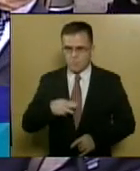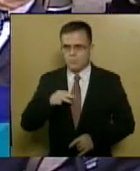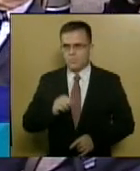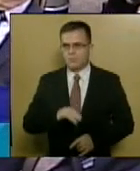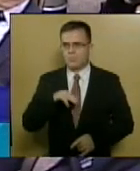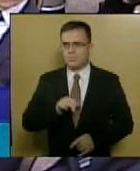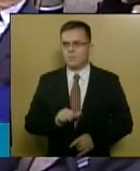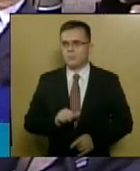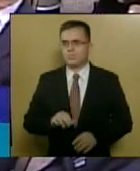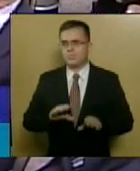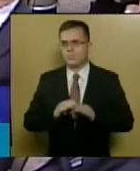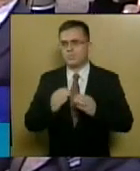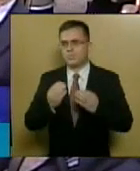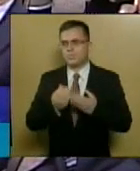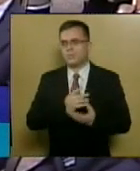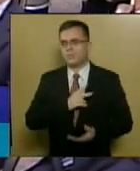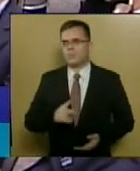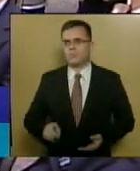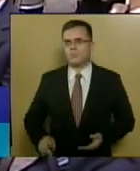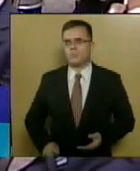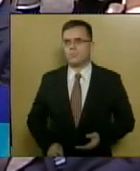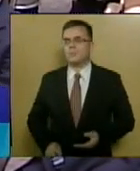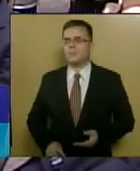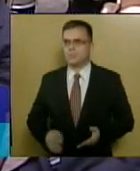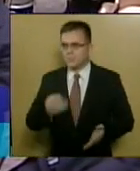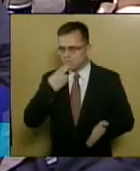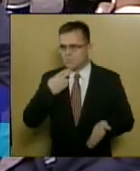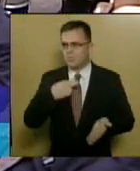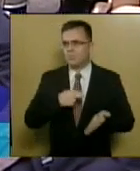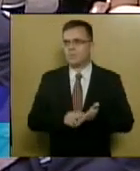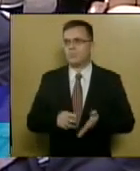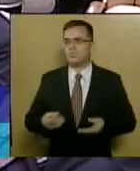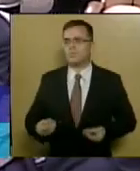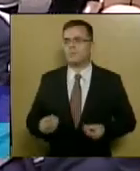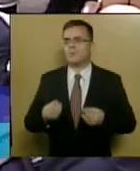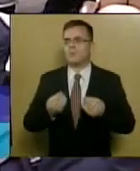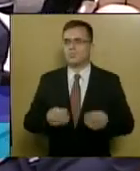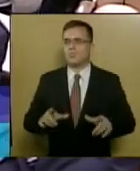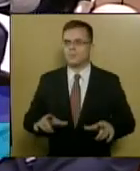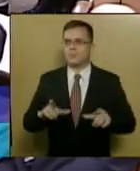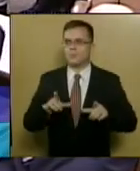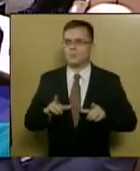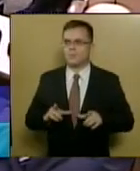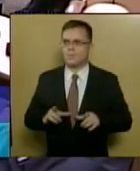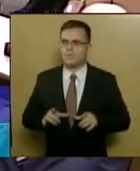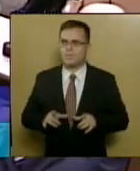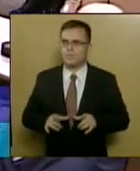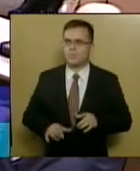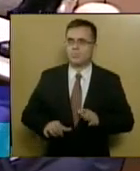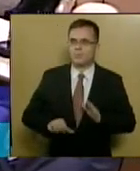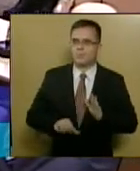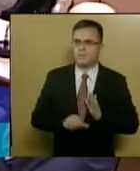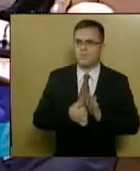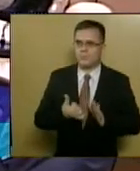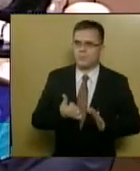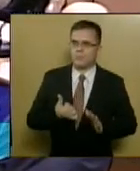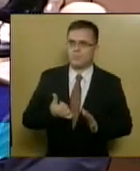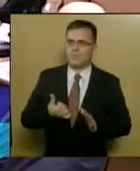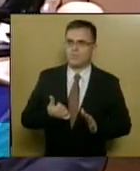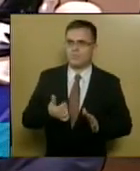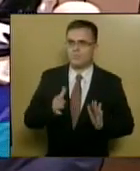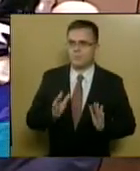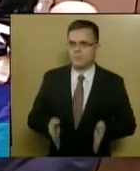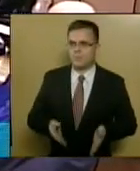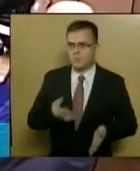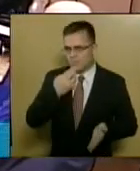na Câmara de Vereadores trouxe uma carta do Papa a uma entrega de título do cidadão, a primeira vez que eu tinha visto